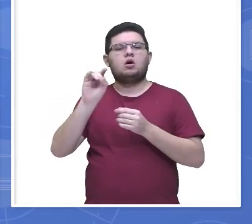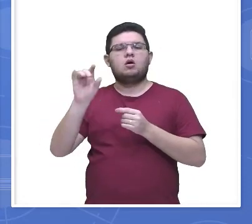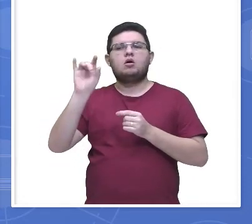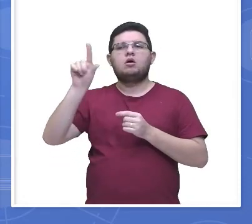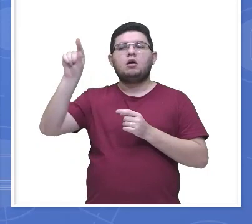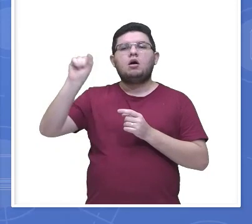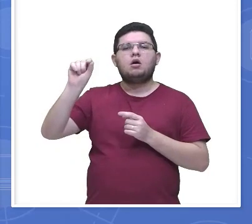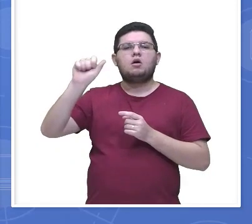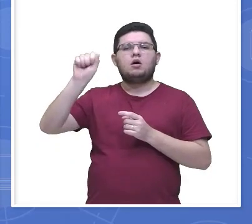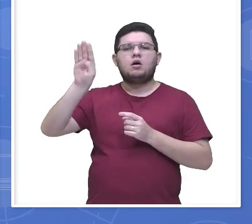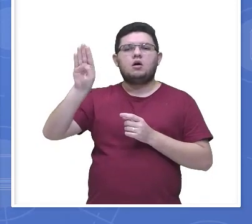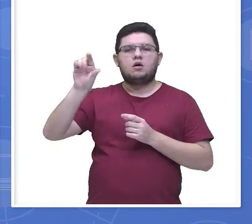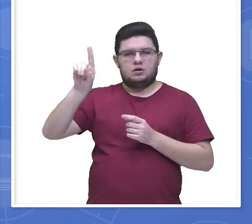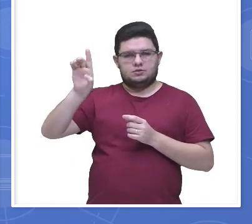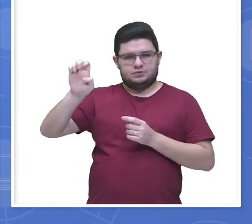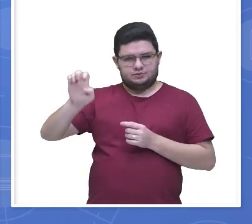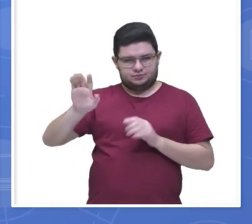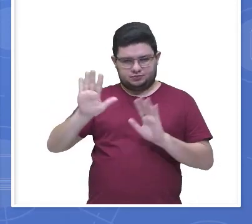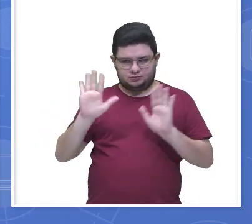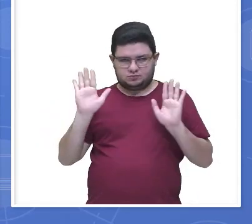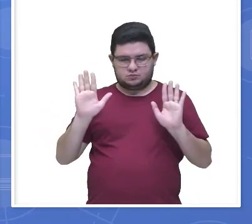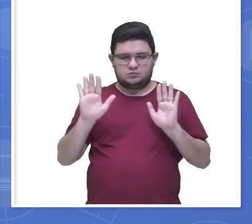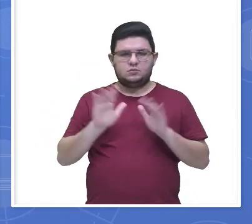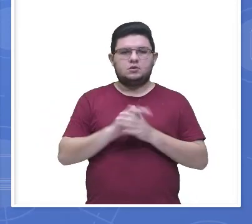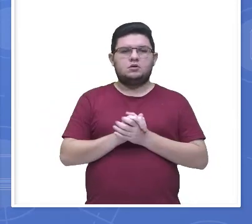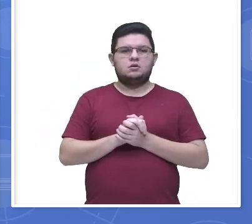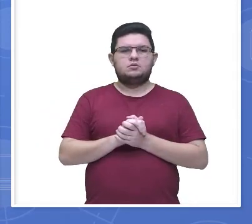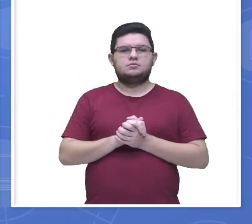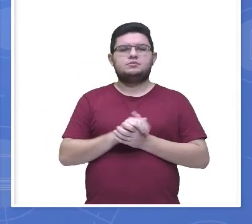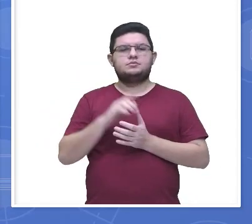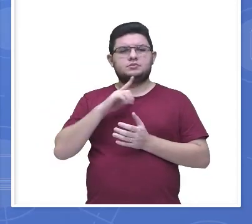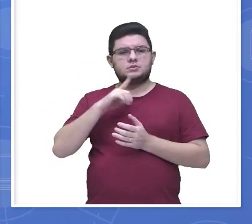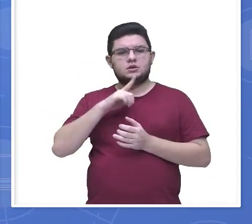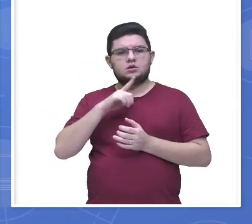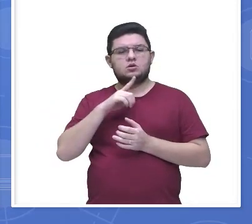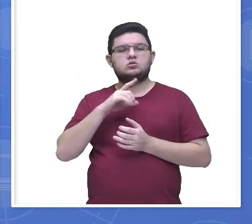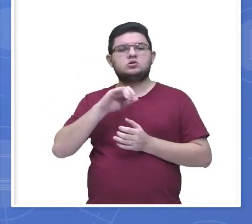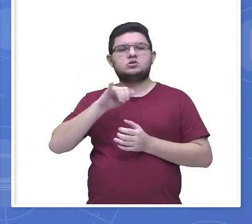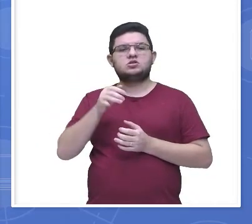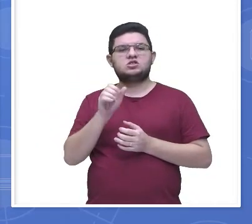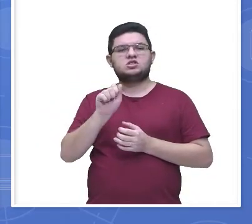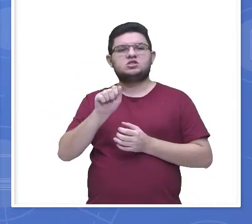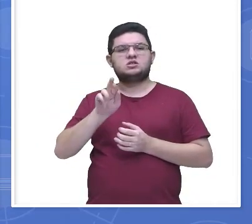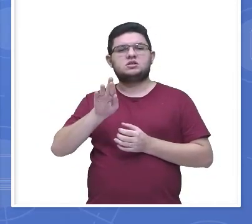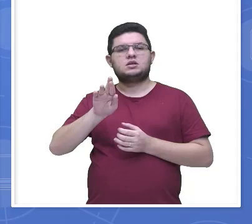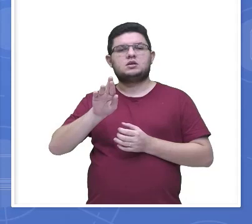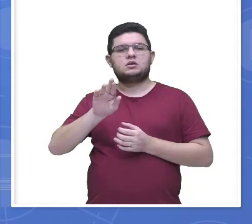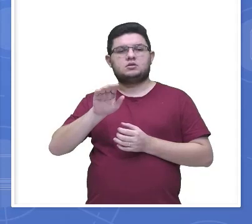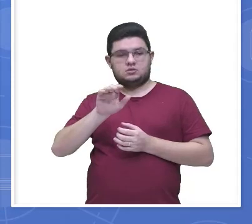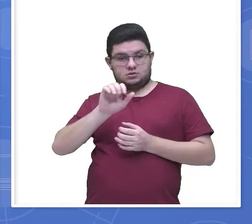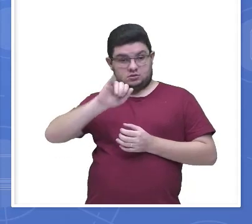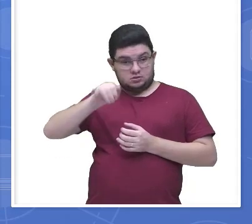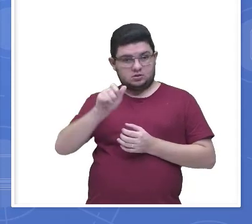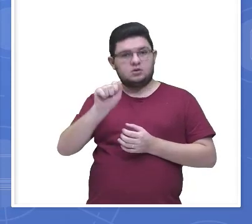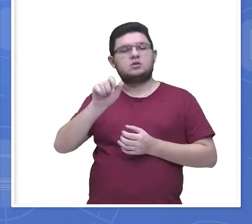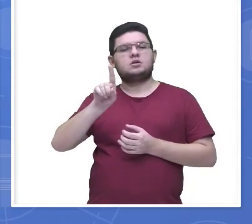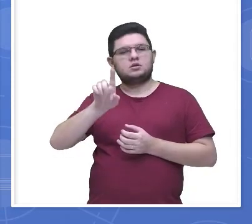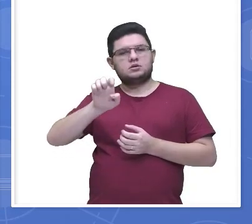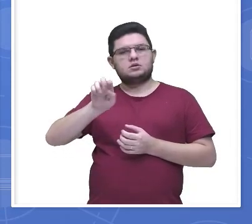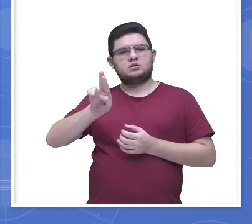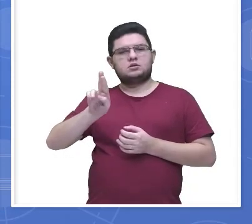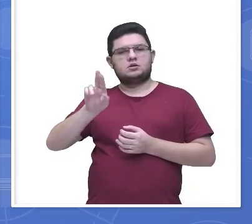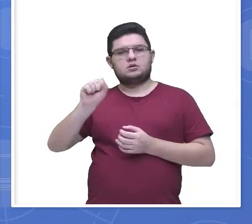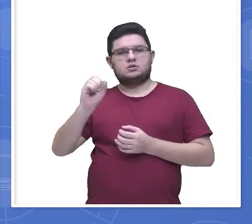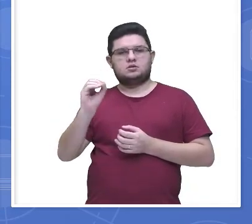letra E. Nós temos ali também o nosso aluno Jarlisson, lá da Escola Estadual Rio Preto da Eva. O Jarlisson marcou a letra